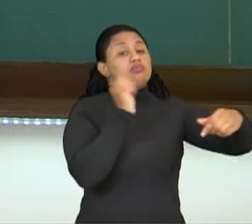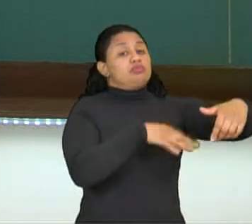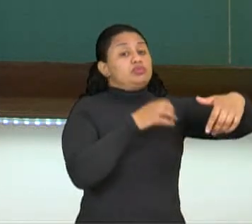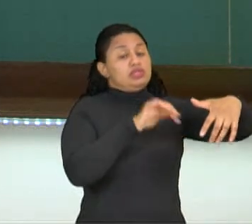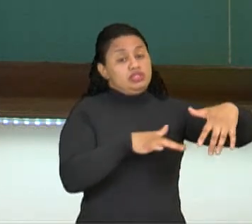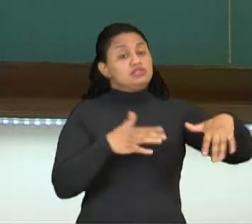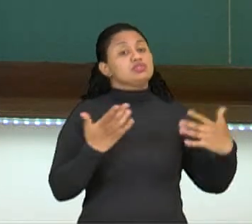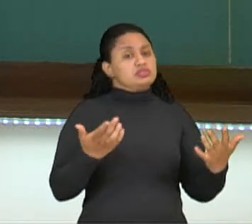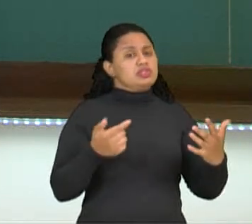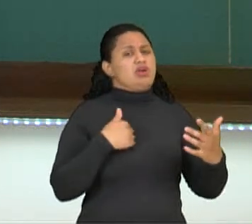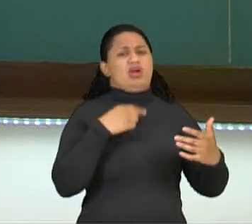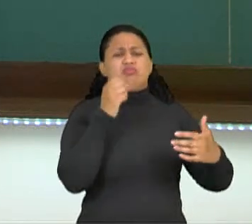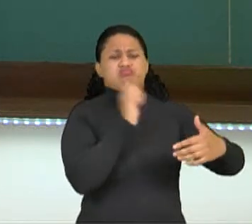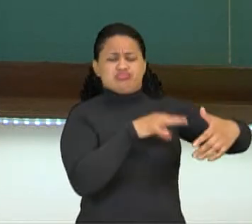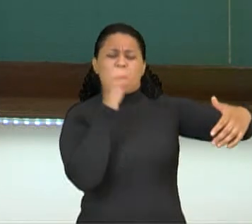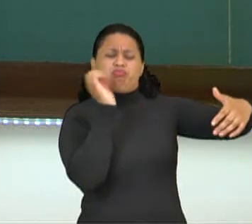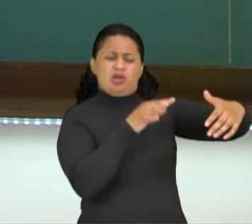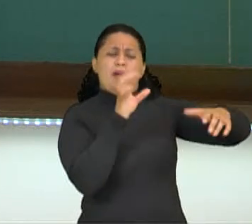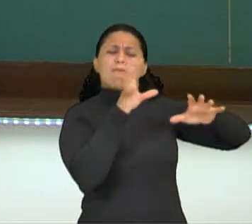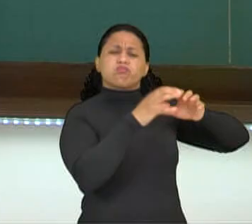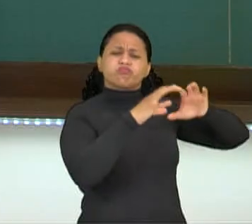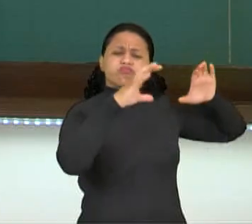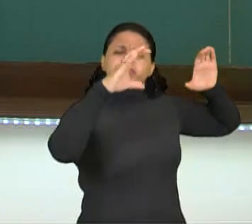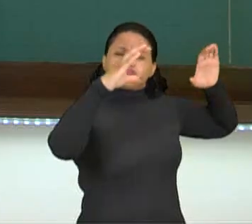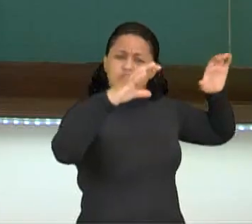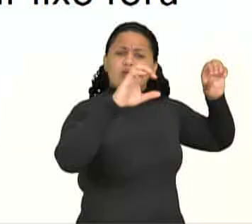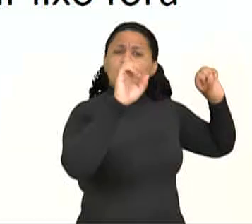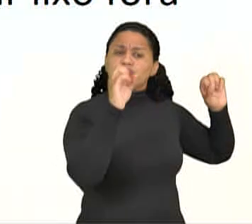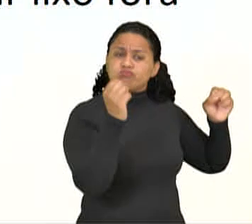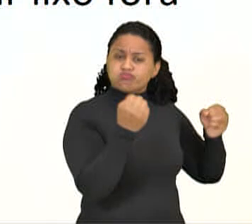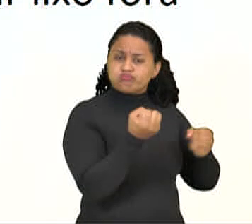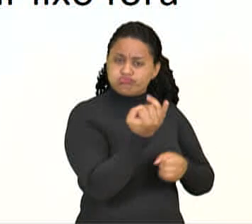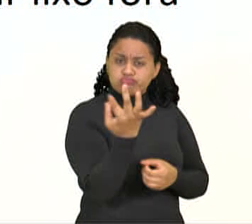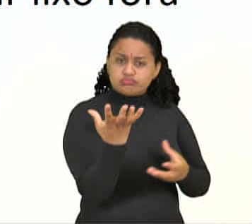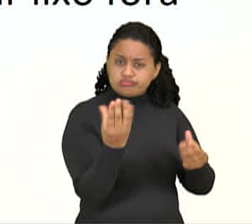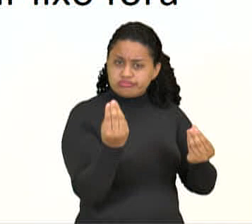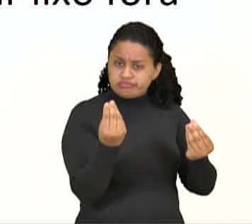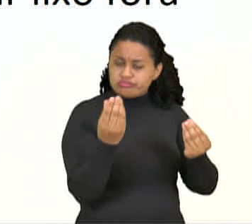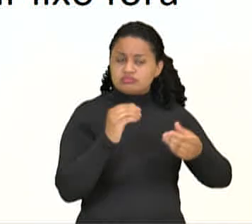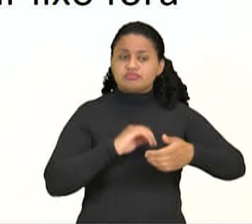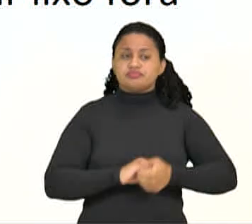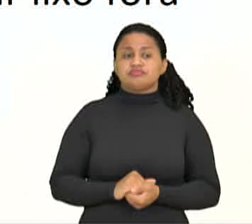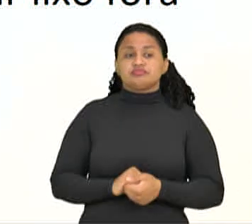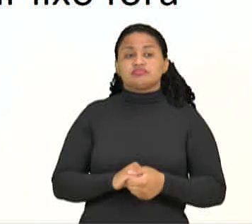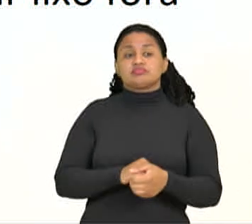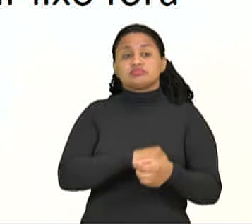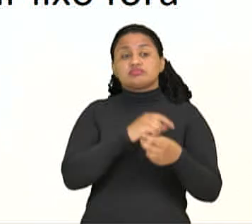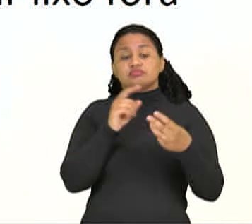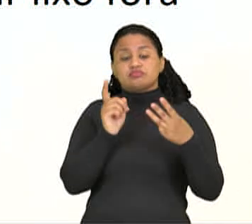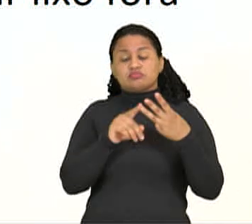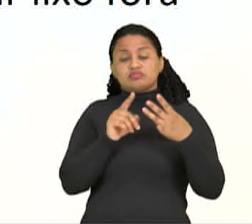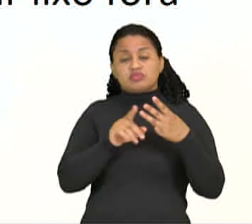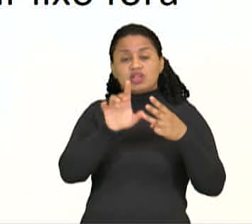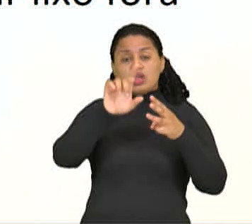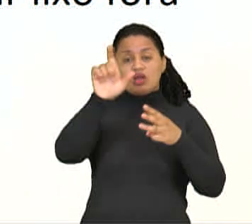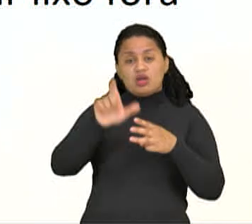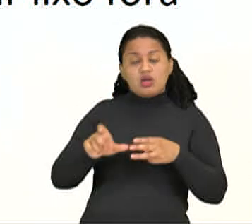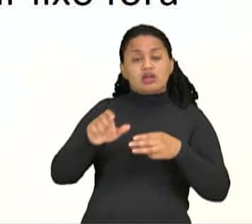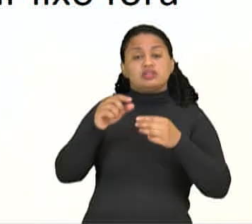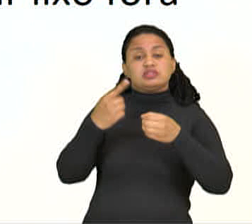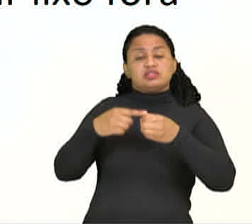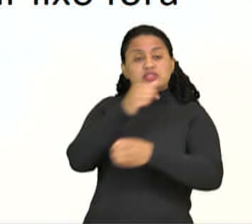lixo. É muito lixo, hein? 3. Em toda a orla da cidade do Rio de Janeiro foram retiradas